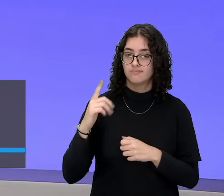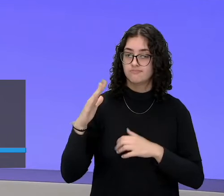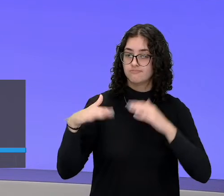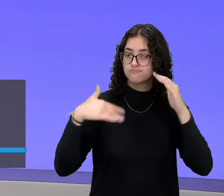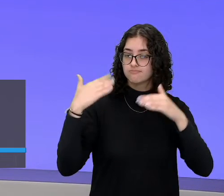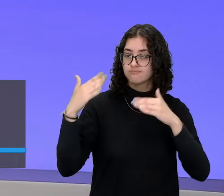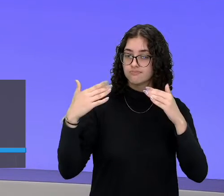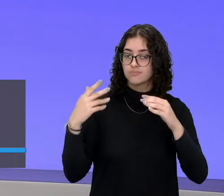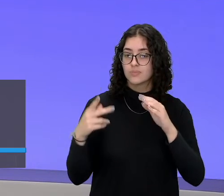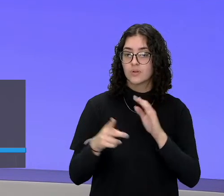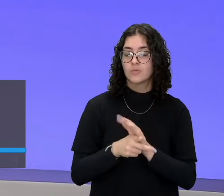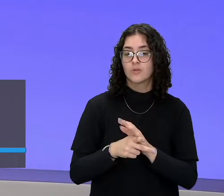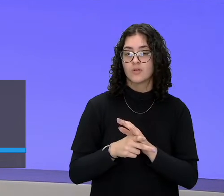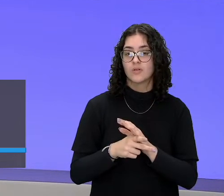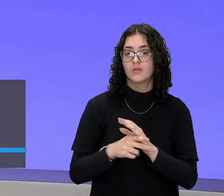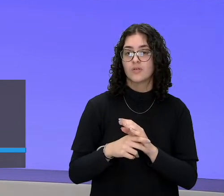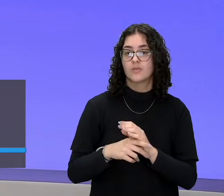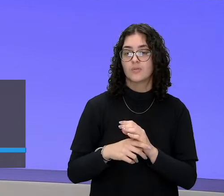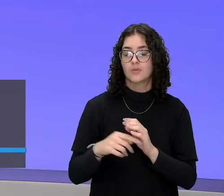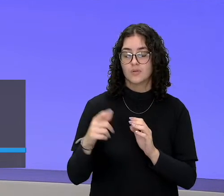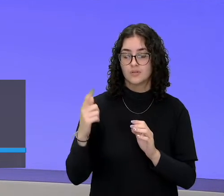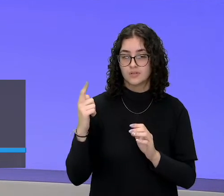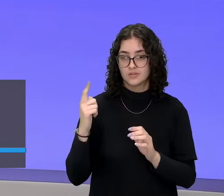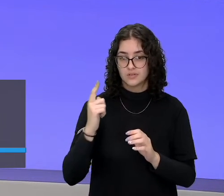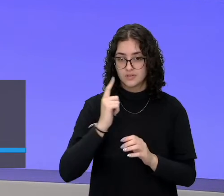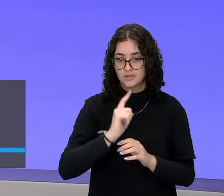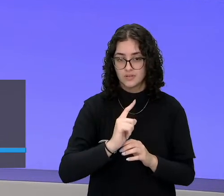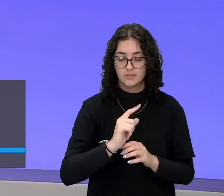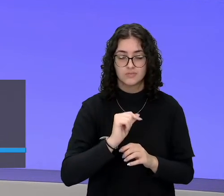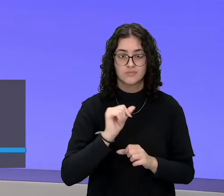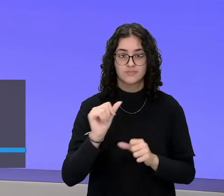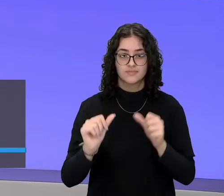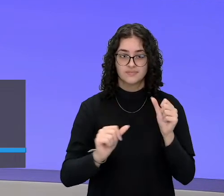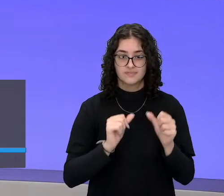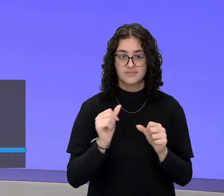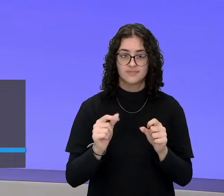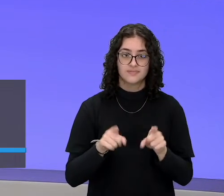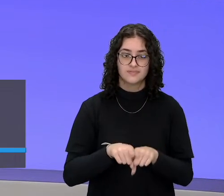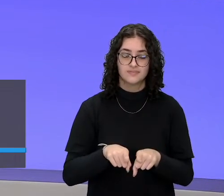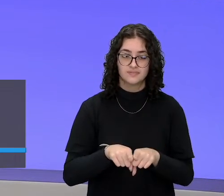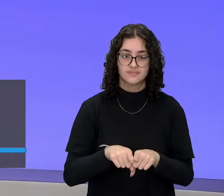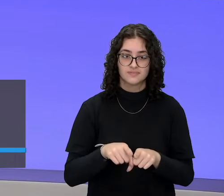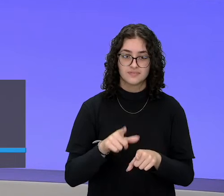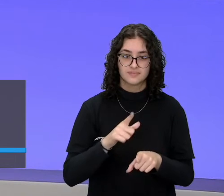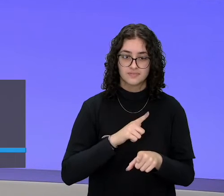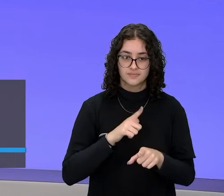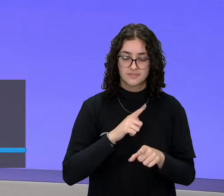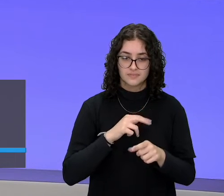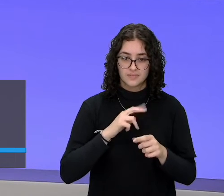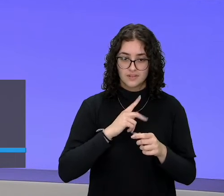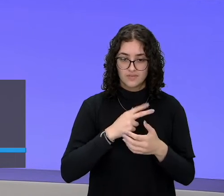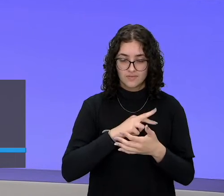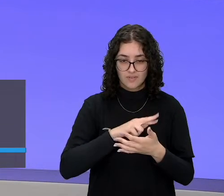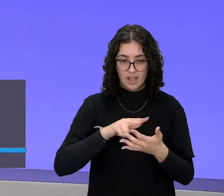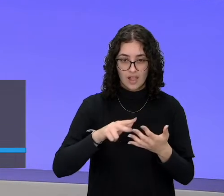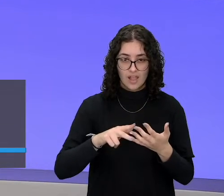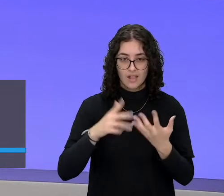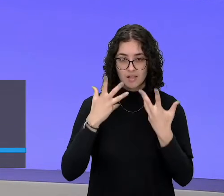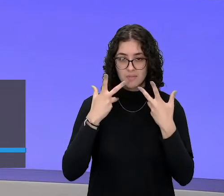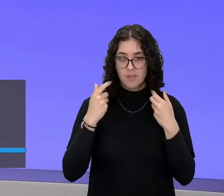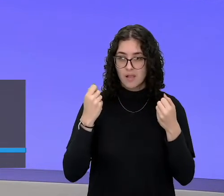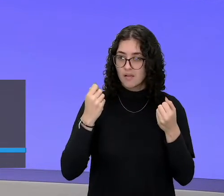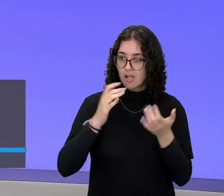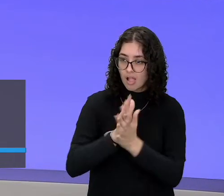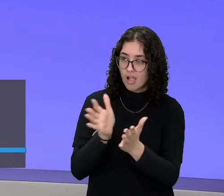na relação de preservação, o quanto ela se regenera, o quanto de espécies já tidas como extintas, por exemplo,